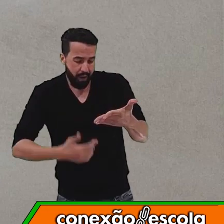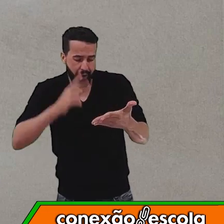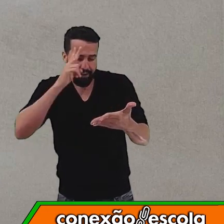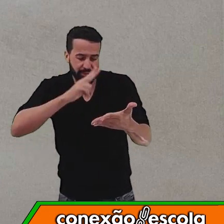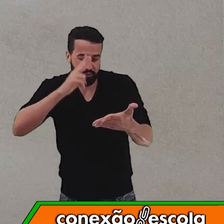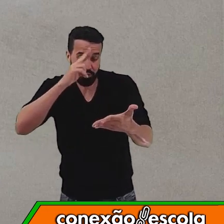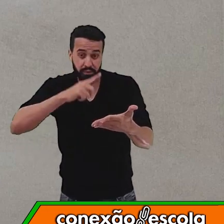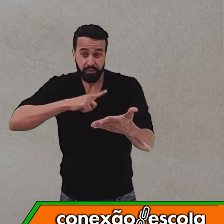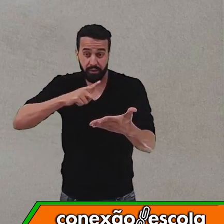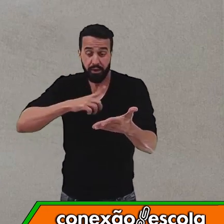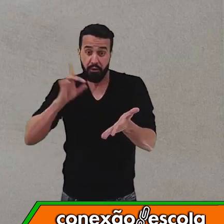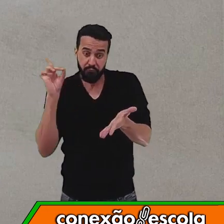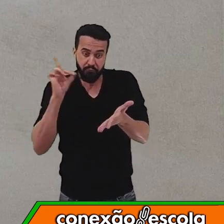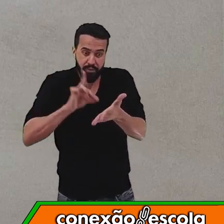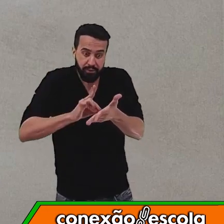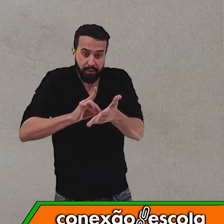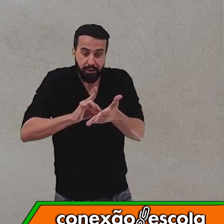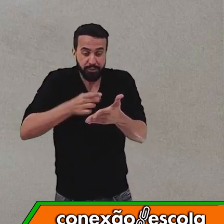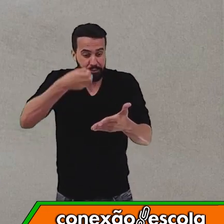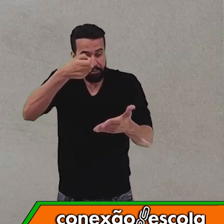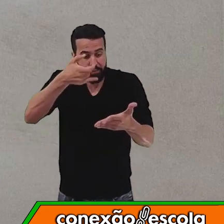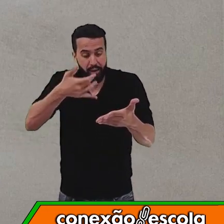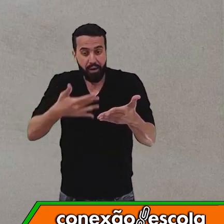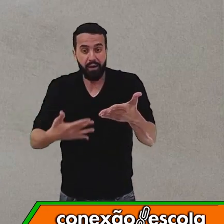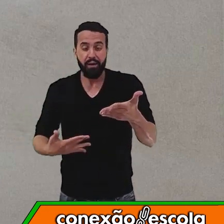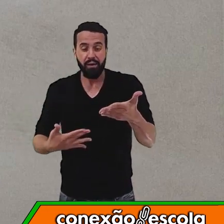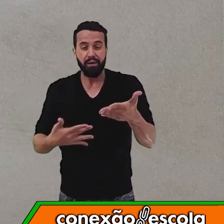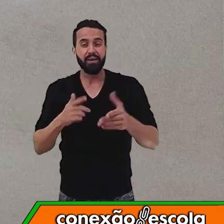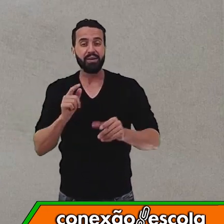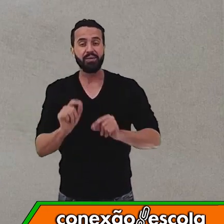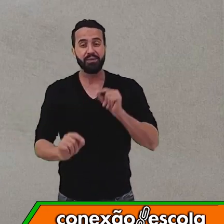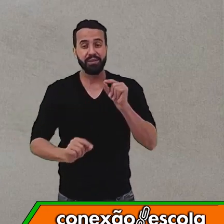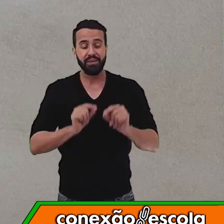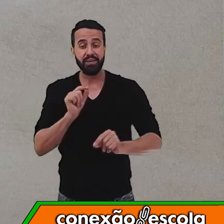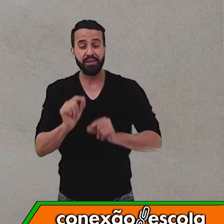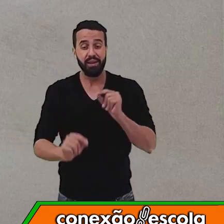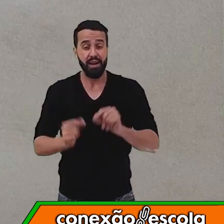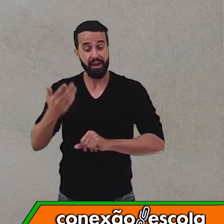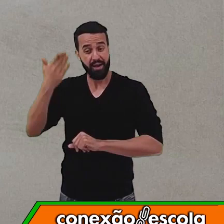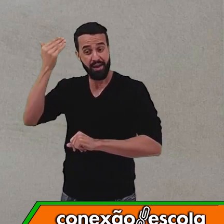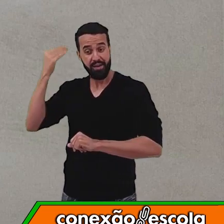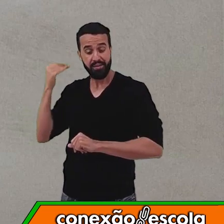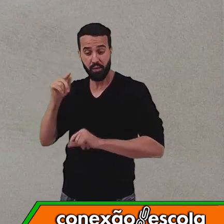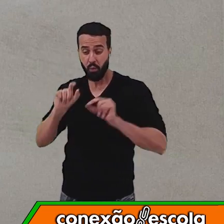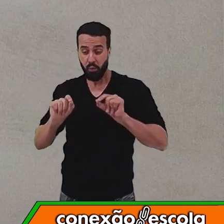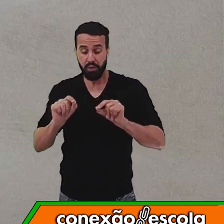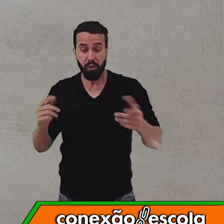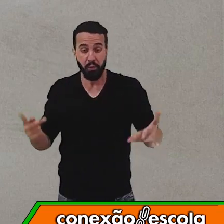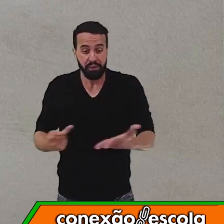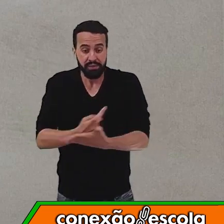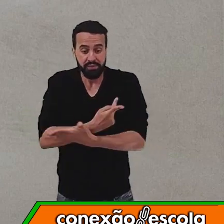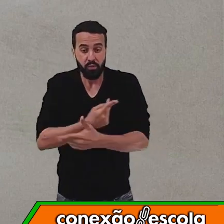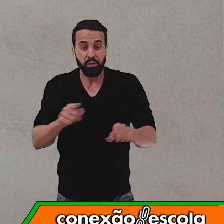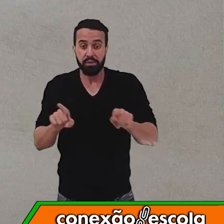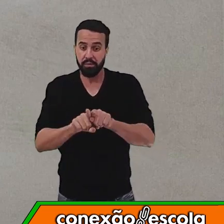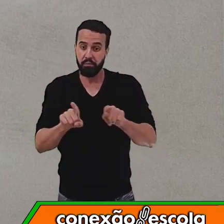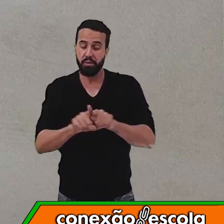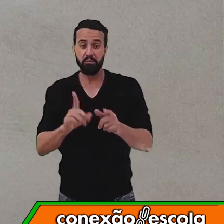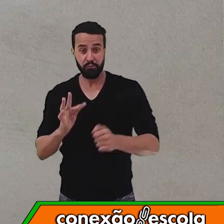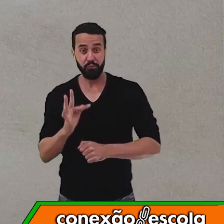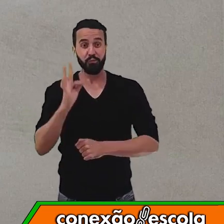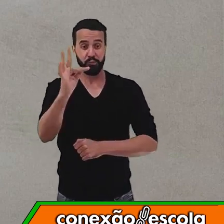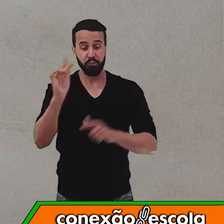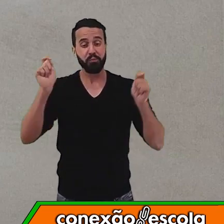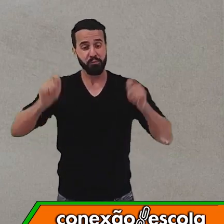pequenas verdades. O que era, o que é e o que poderá ser,